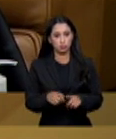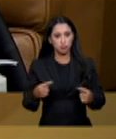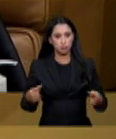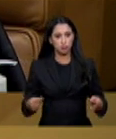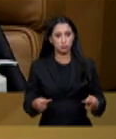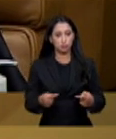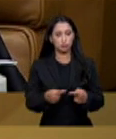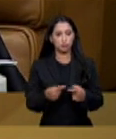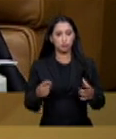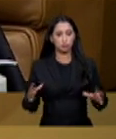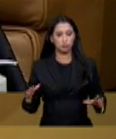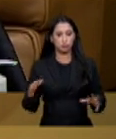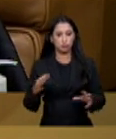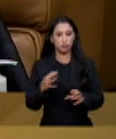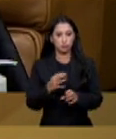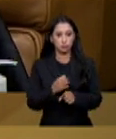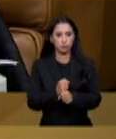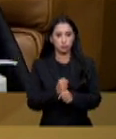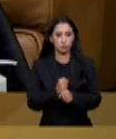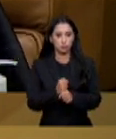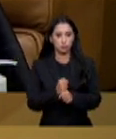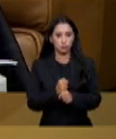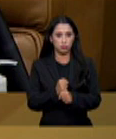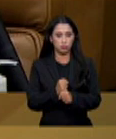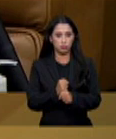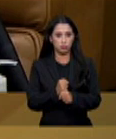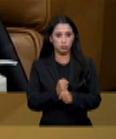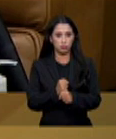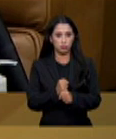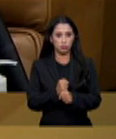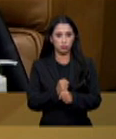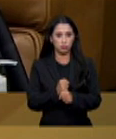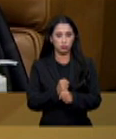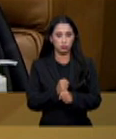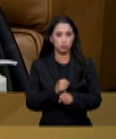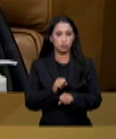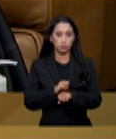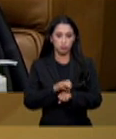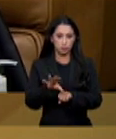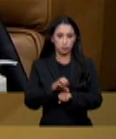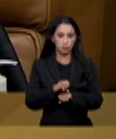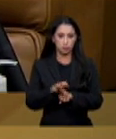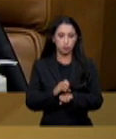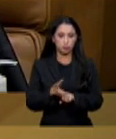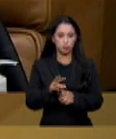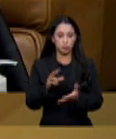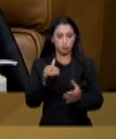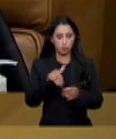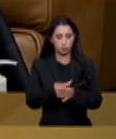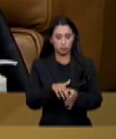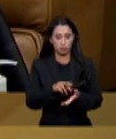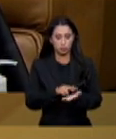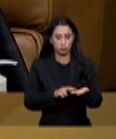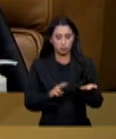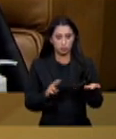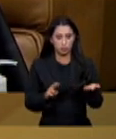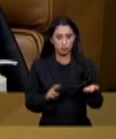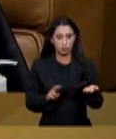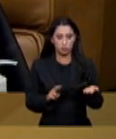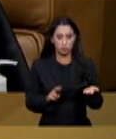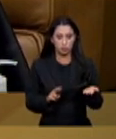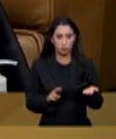acordo com um conjunto de premissas que informam, desde o voto do relator até mesmo os